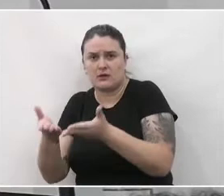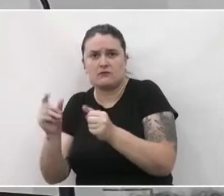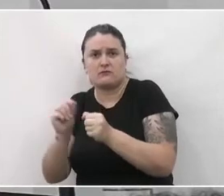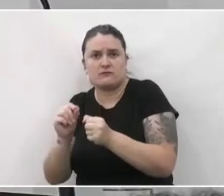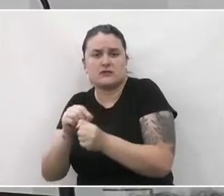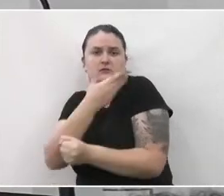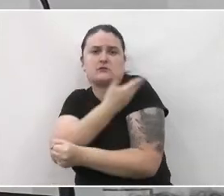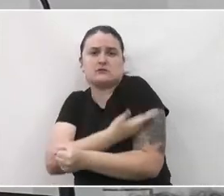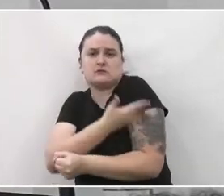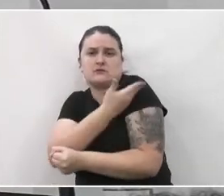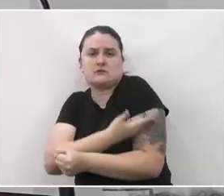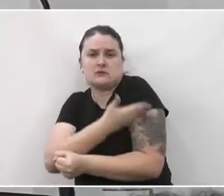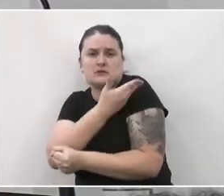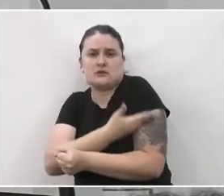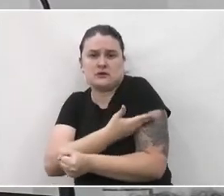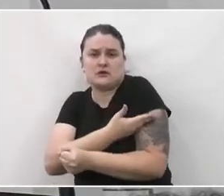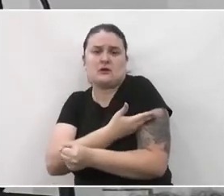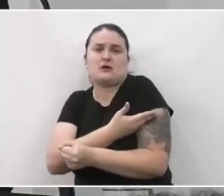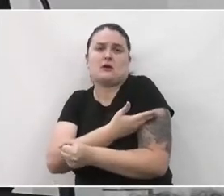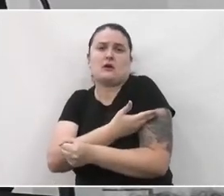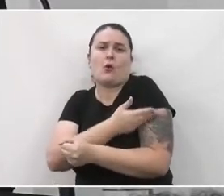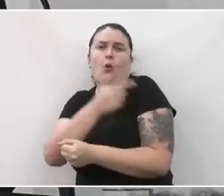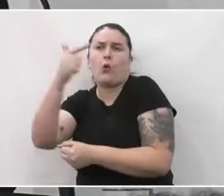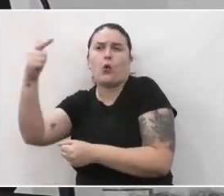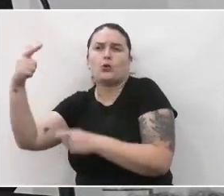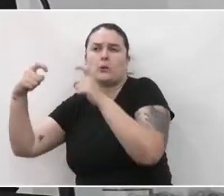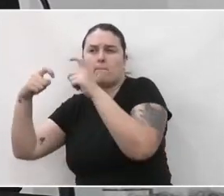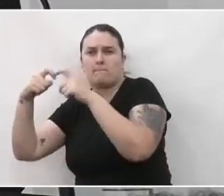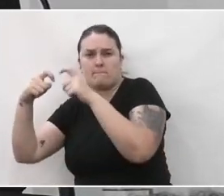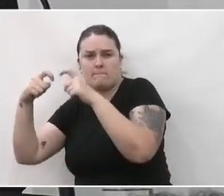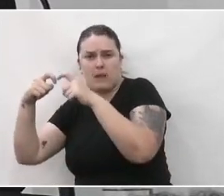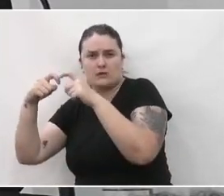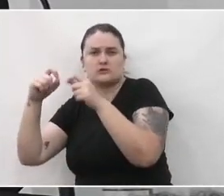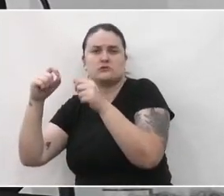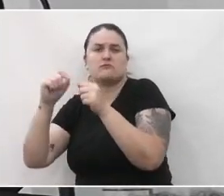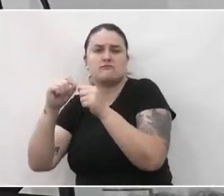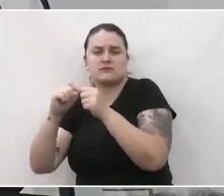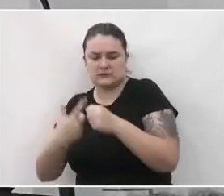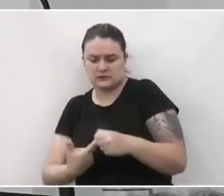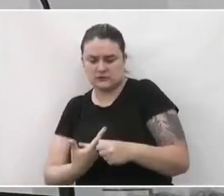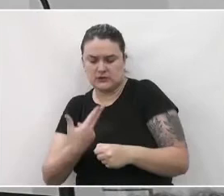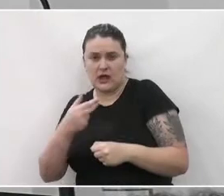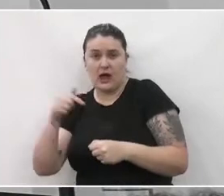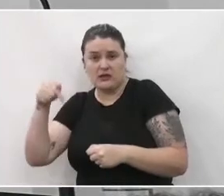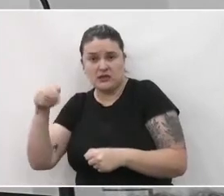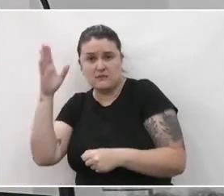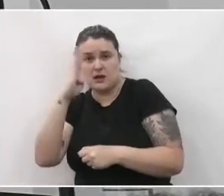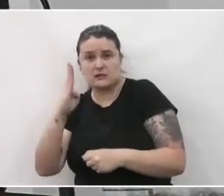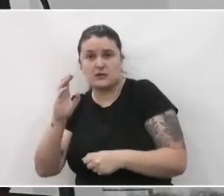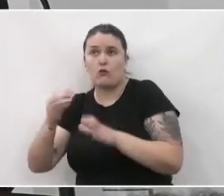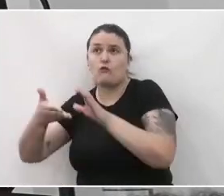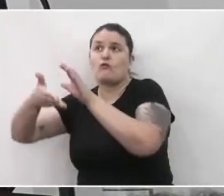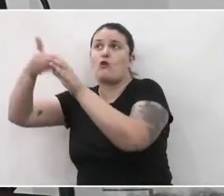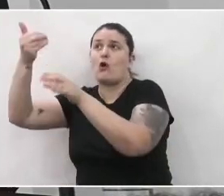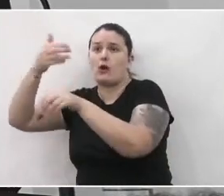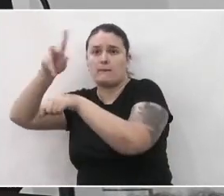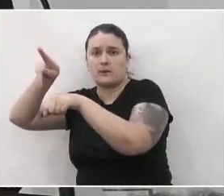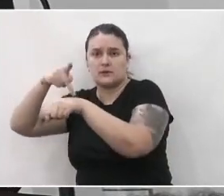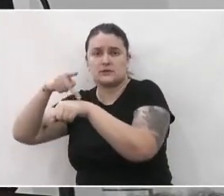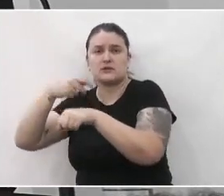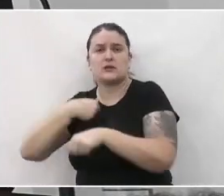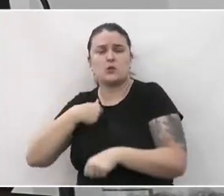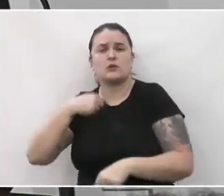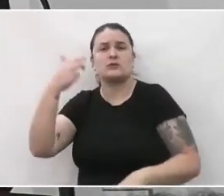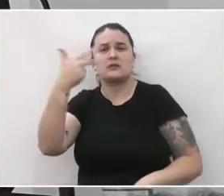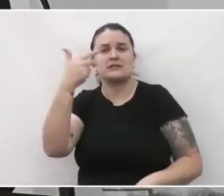treinamento a colegas na área de cirurgia vascular, tanto a nível de Brasil quanto a nível de exterior. Fui o